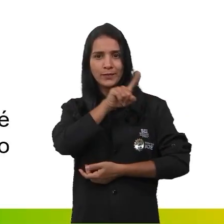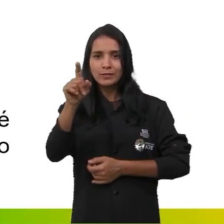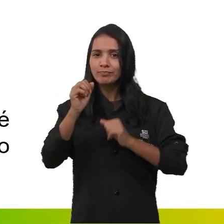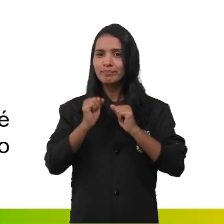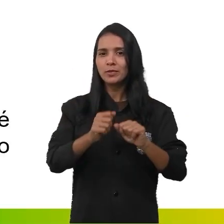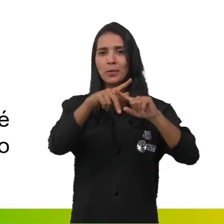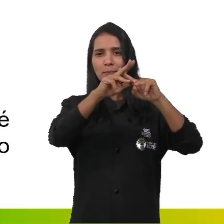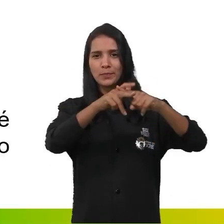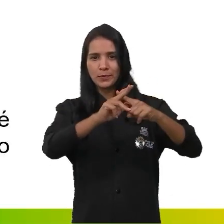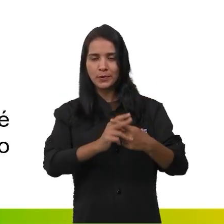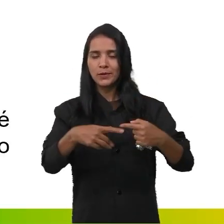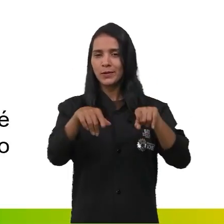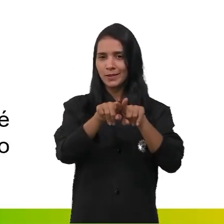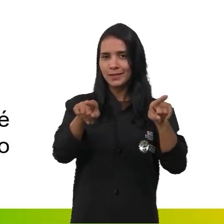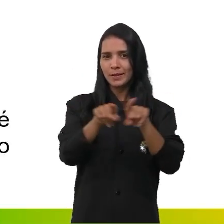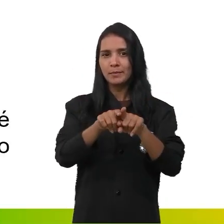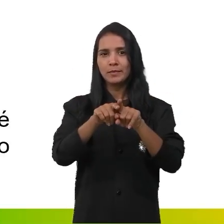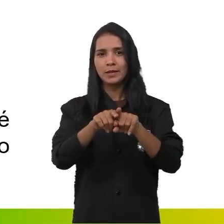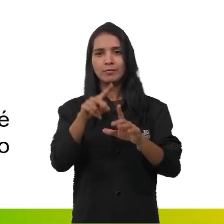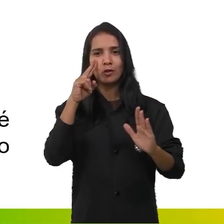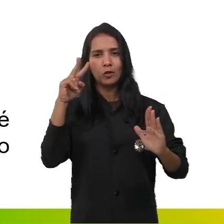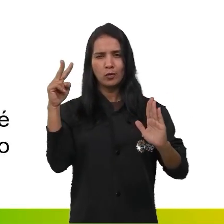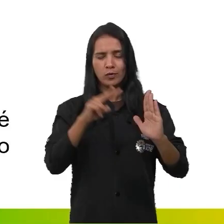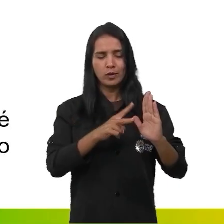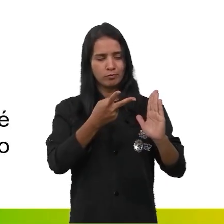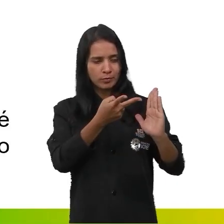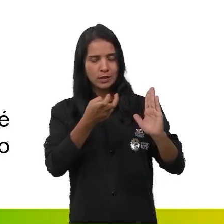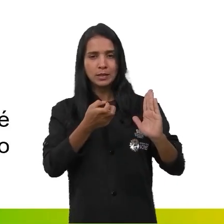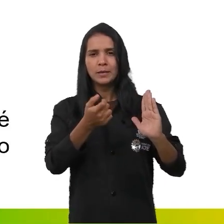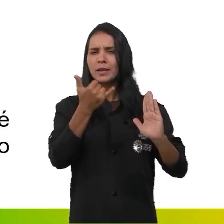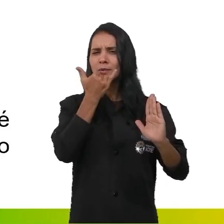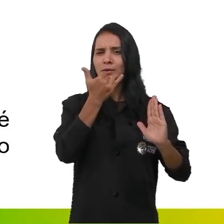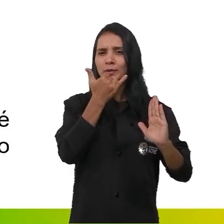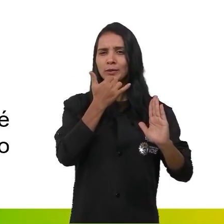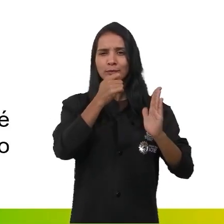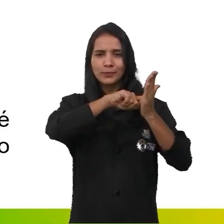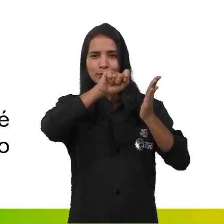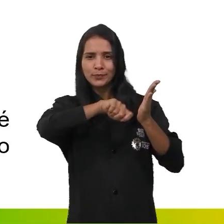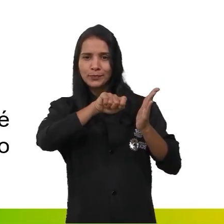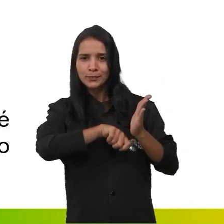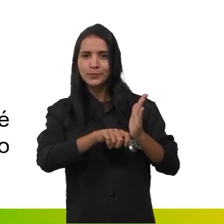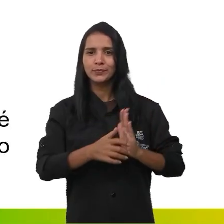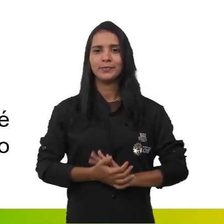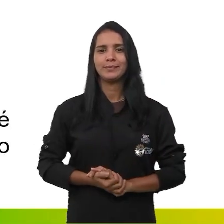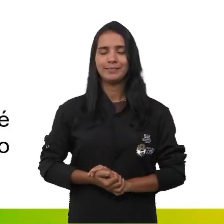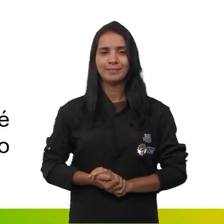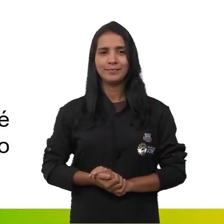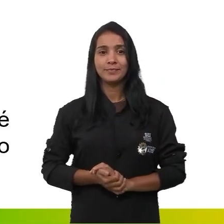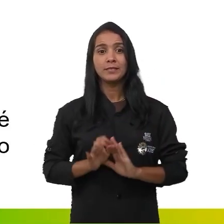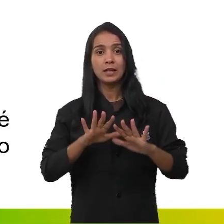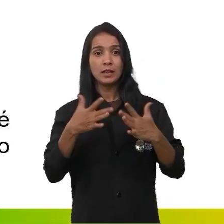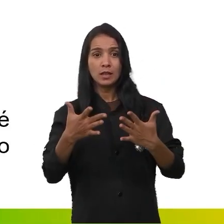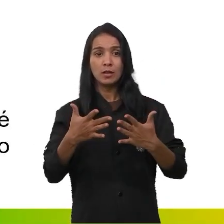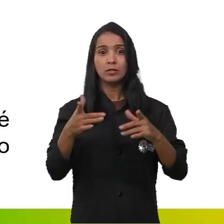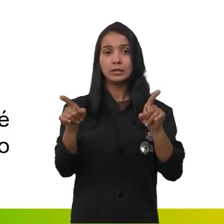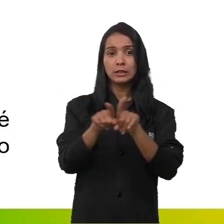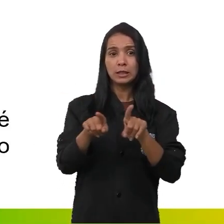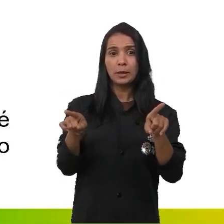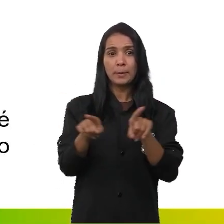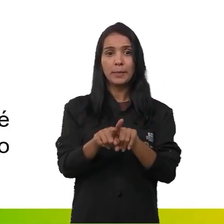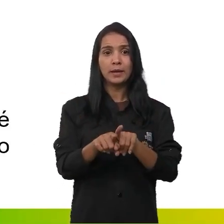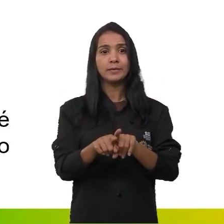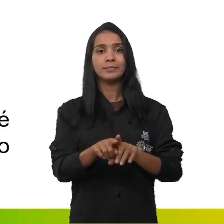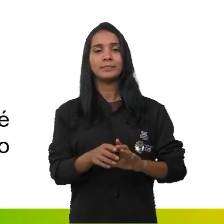aí, 1950, tá? Um erro de digitação aqui, peço desculpa. Eurico Gaspar Dutra governou de